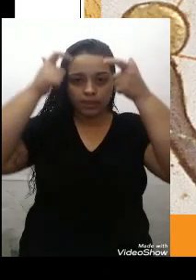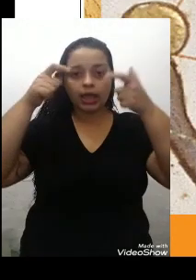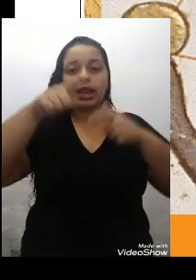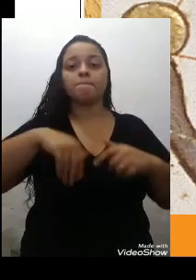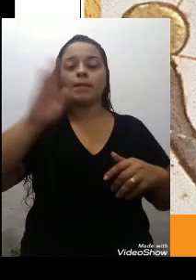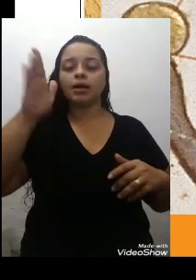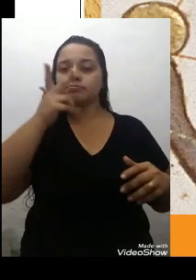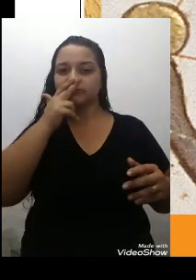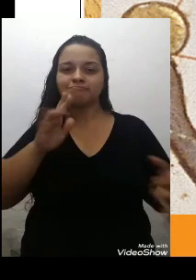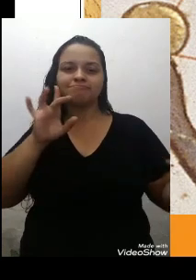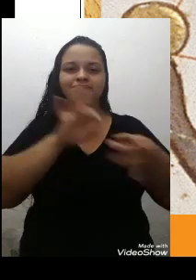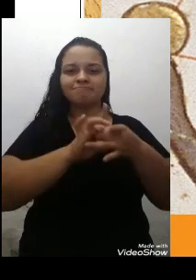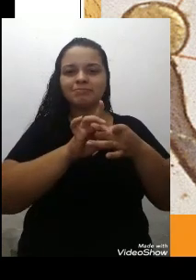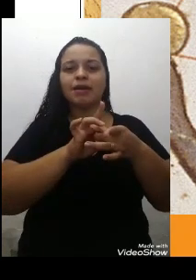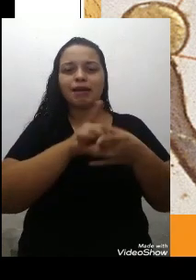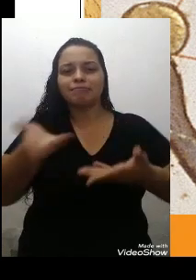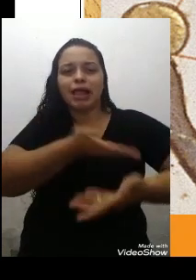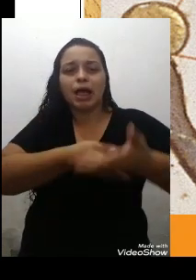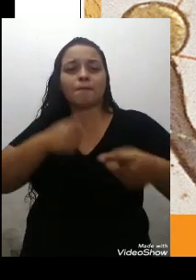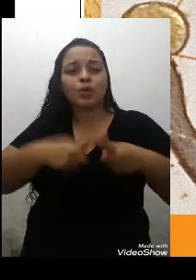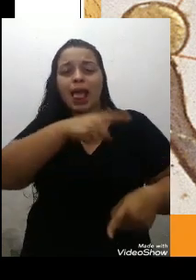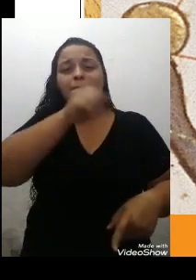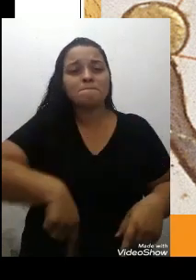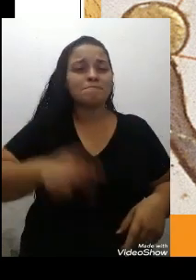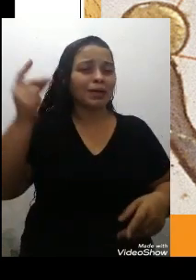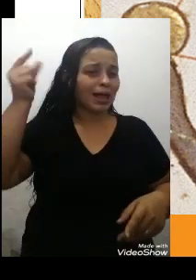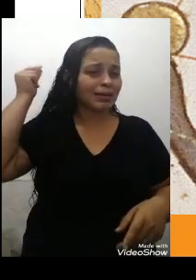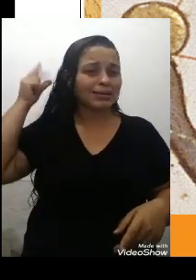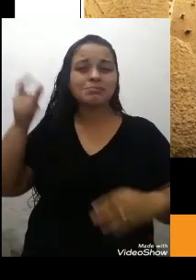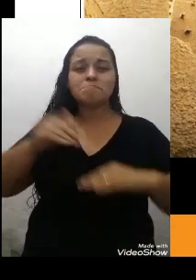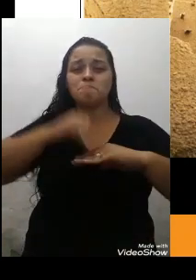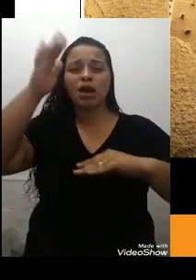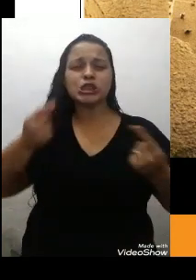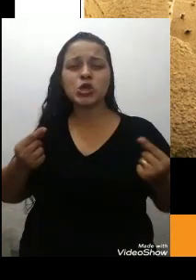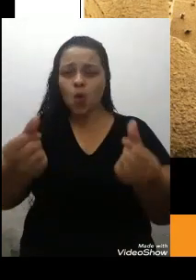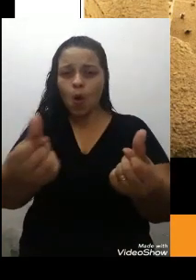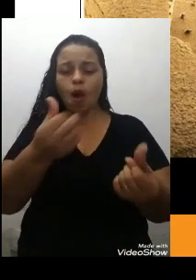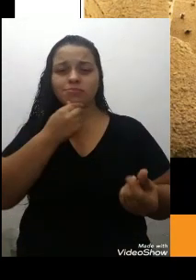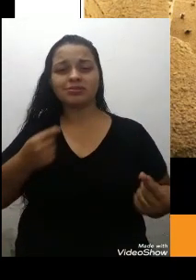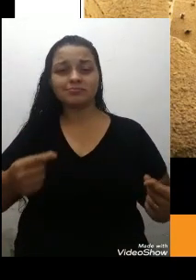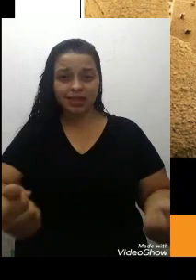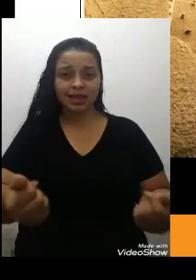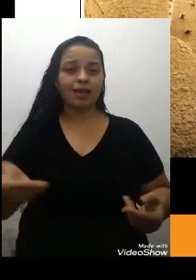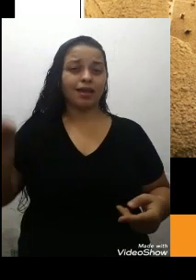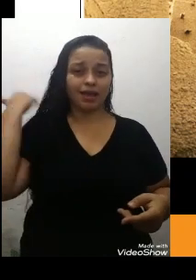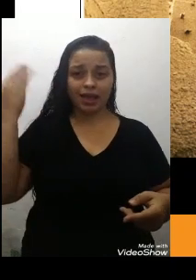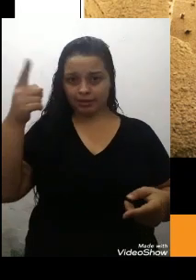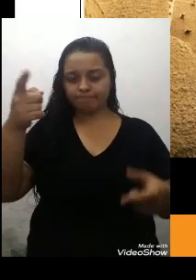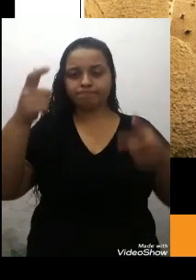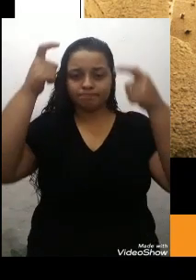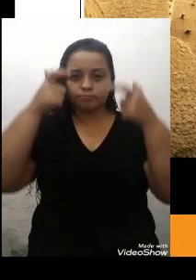foi mais ricas na história, né? E enquanto o imperador do Mali, ele foi um